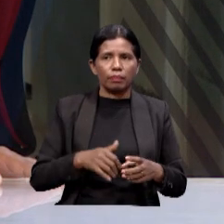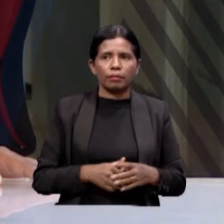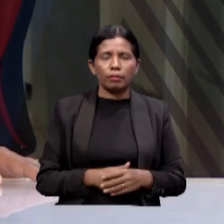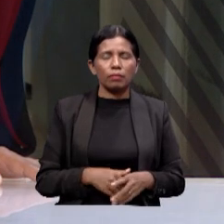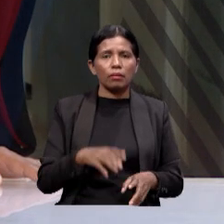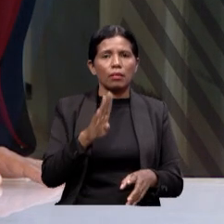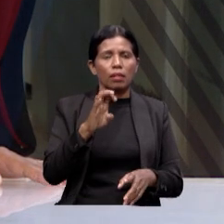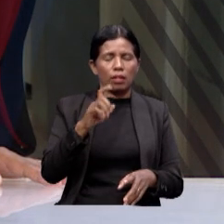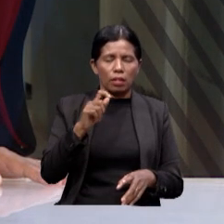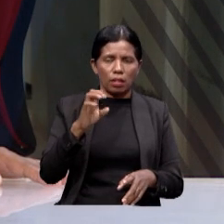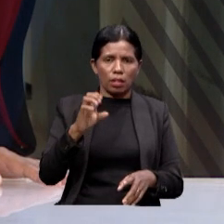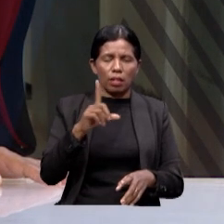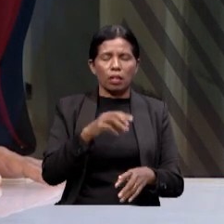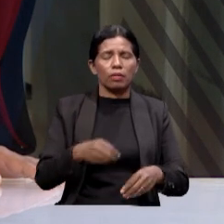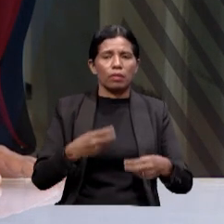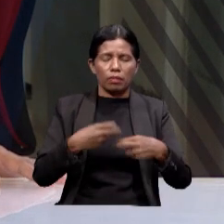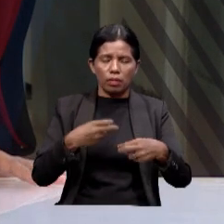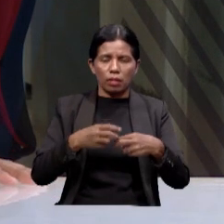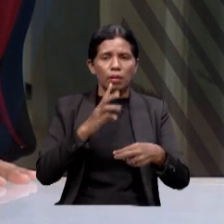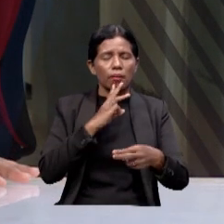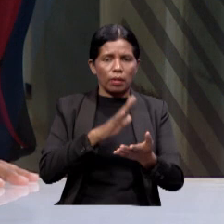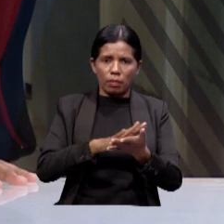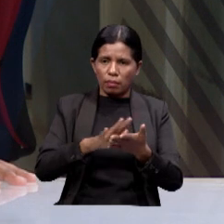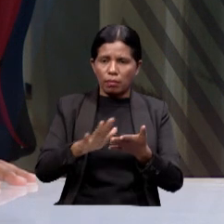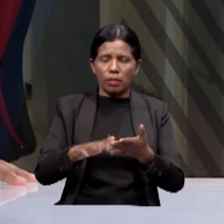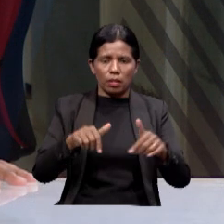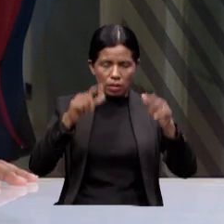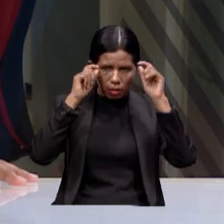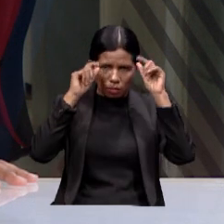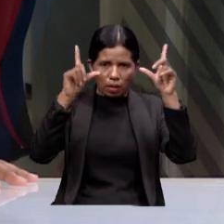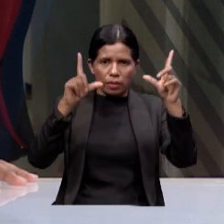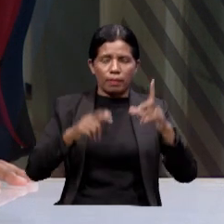Betele pe menos de stand dificulta de sistema pe MOS e Timor-Leste.